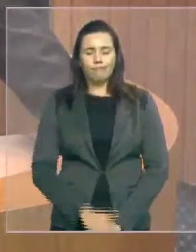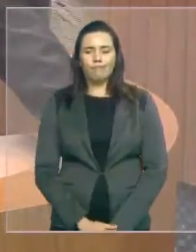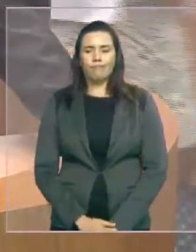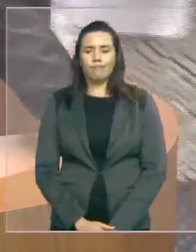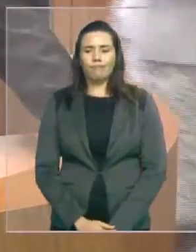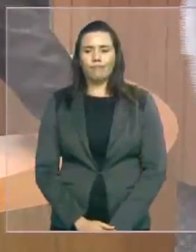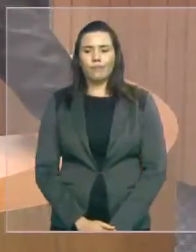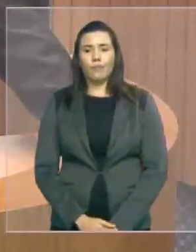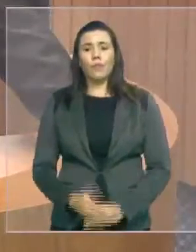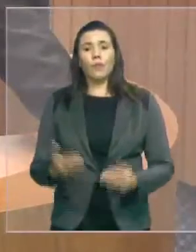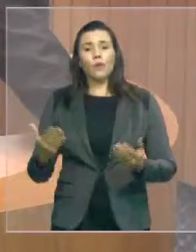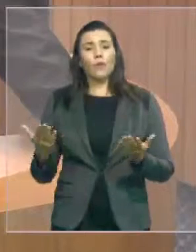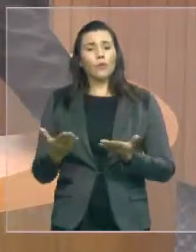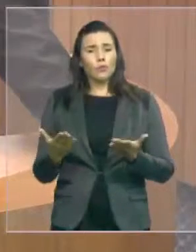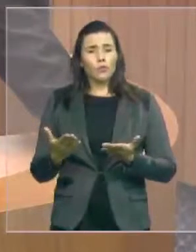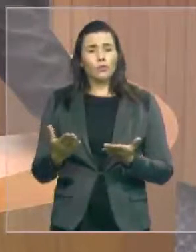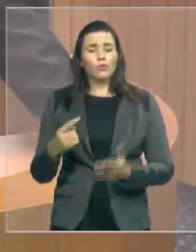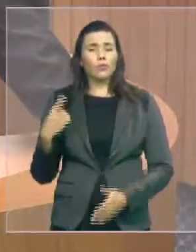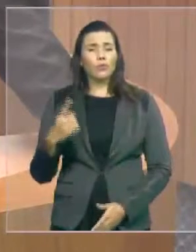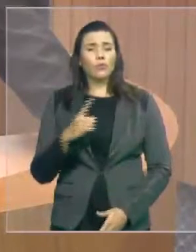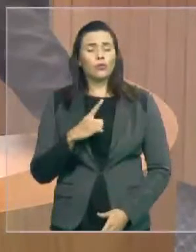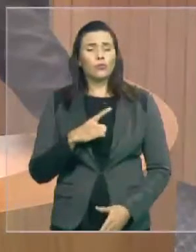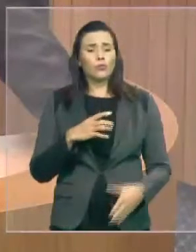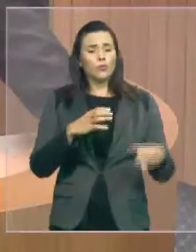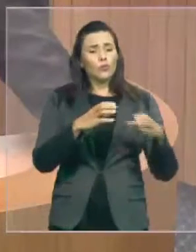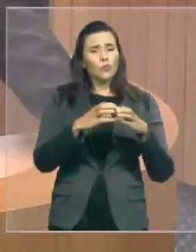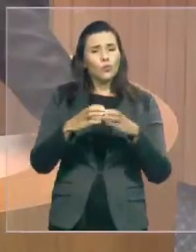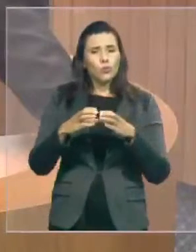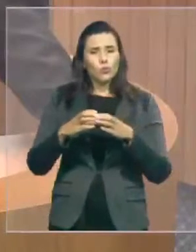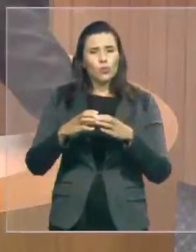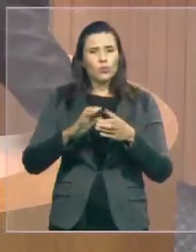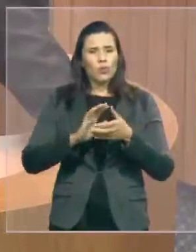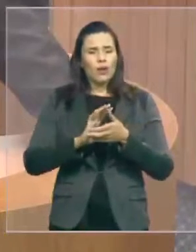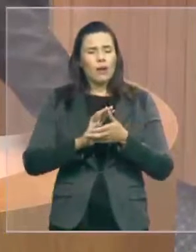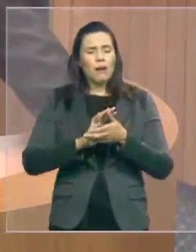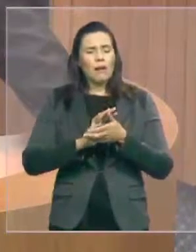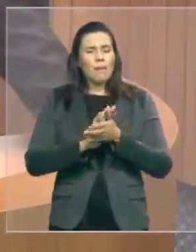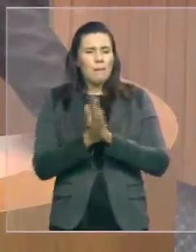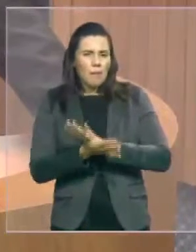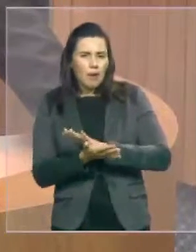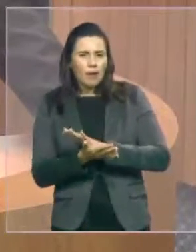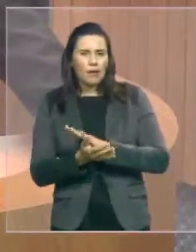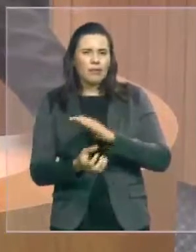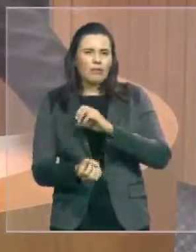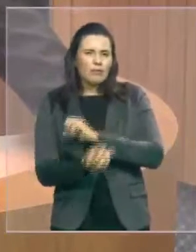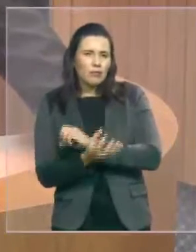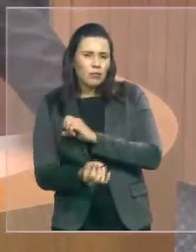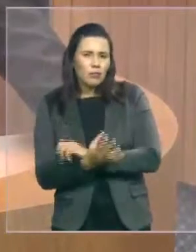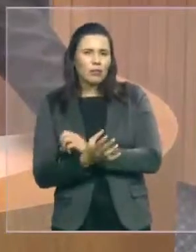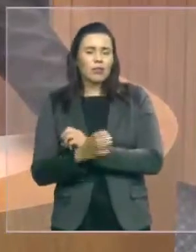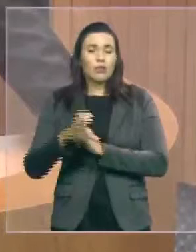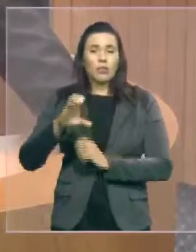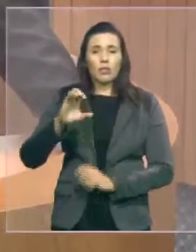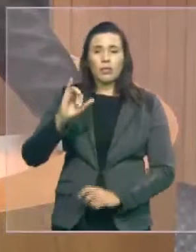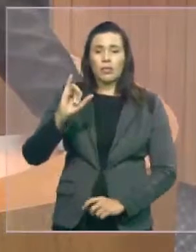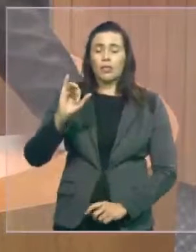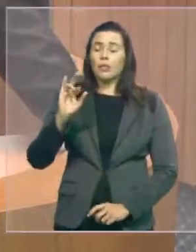grupos organizados, facções que mandam e querem a cabeça dos